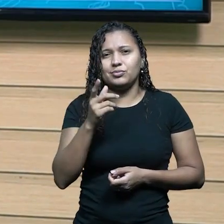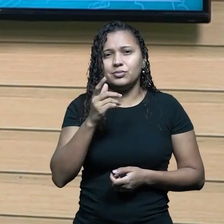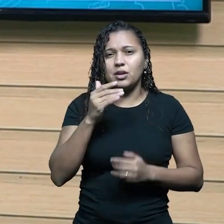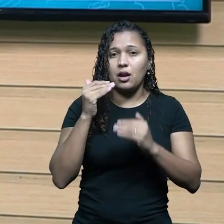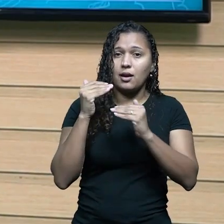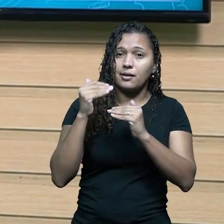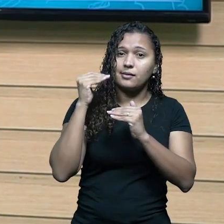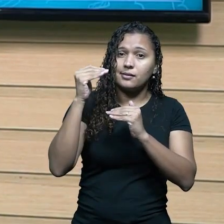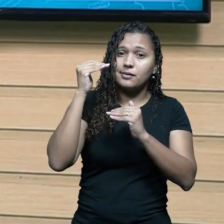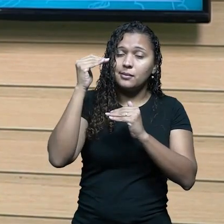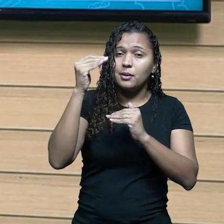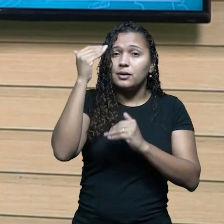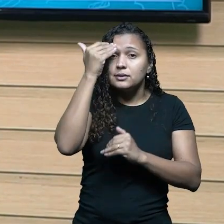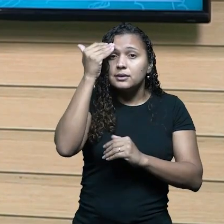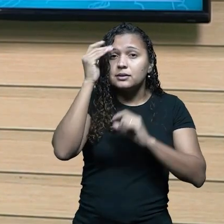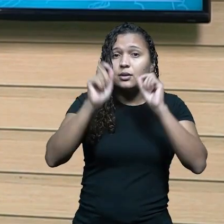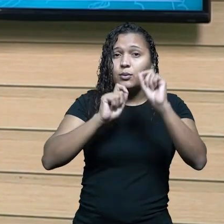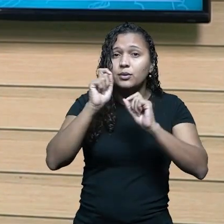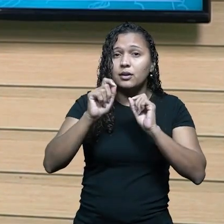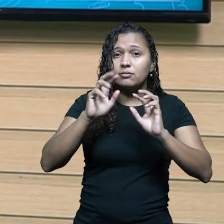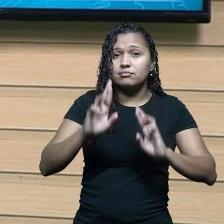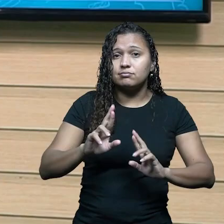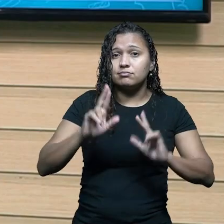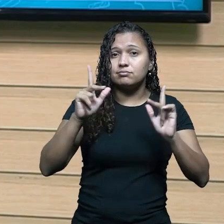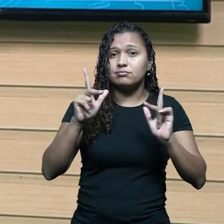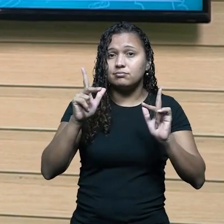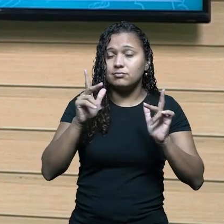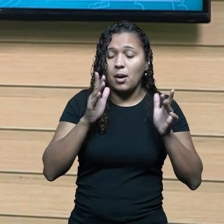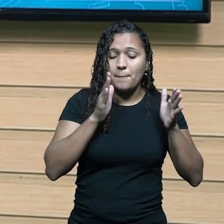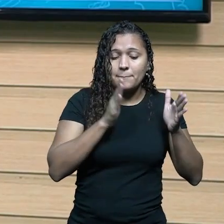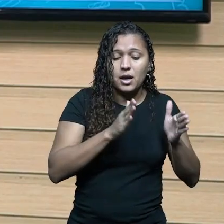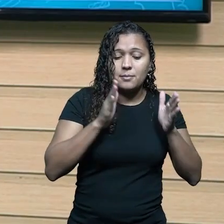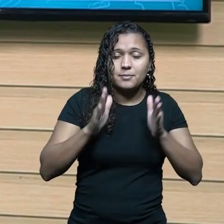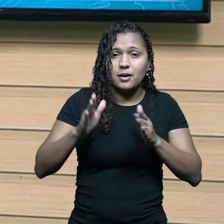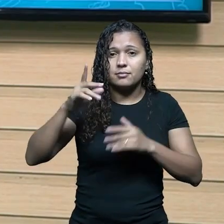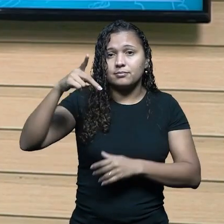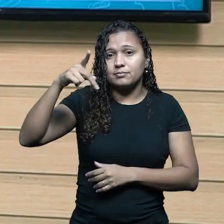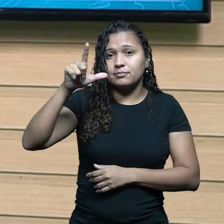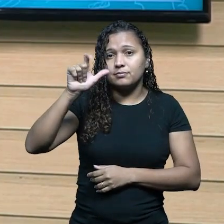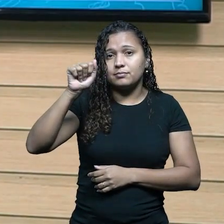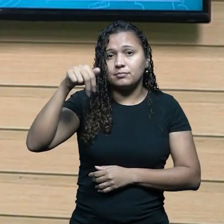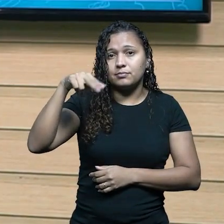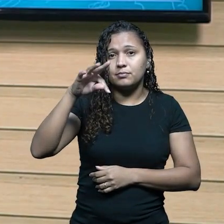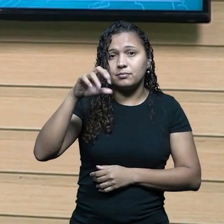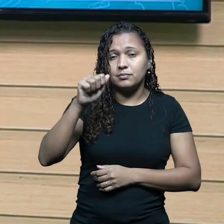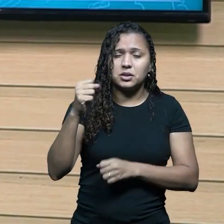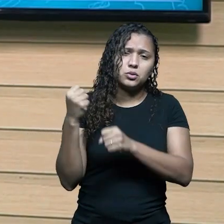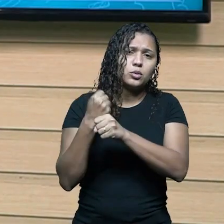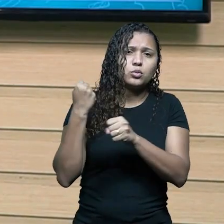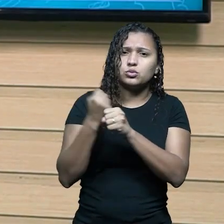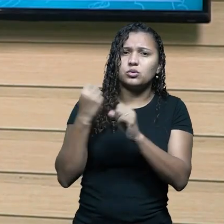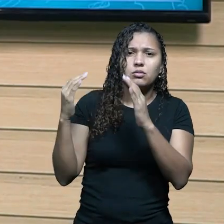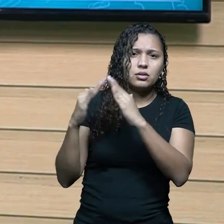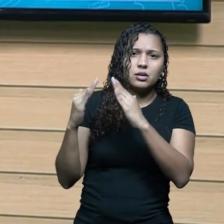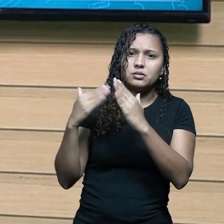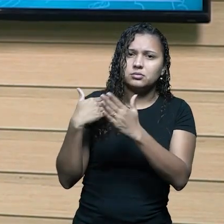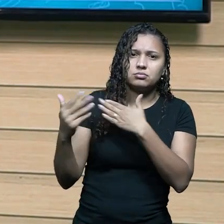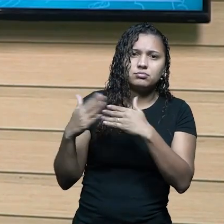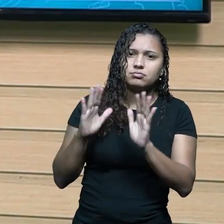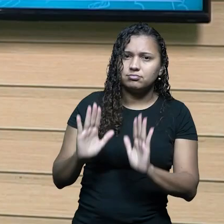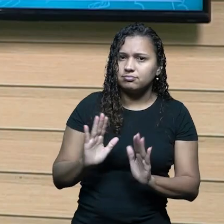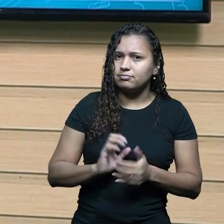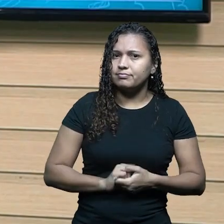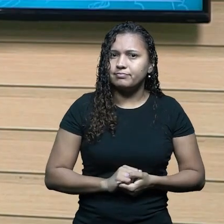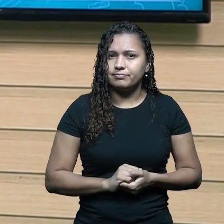no cotidiano. As camadas aqui a gente vai entender por diferentes partes da planta de uma